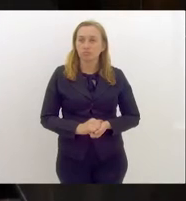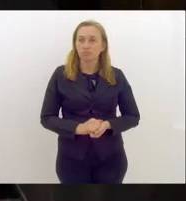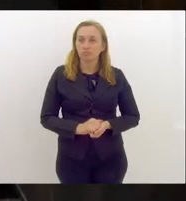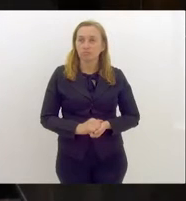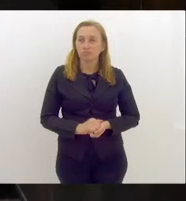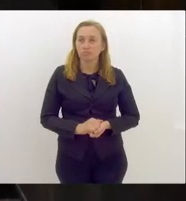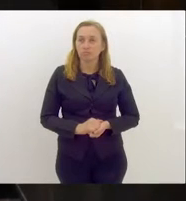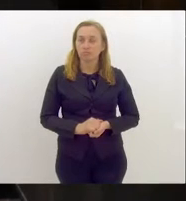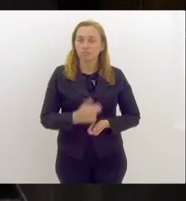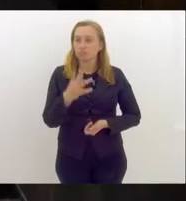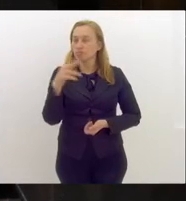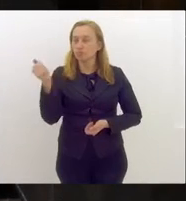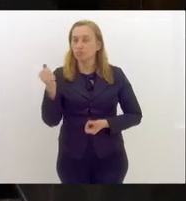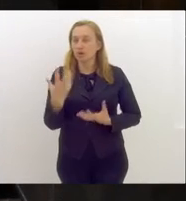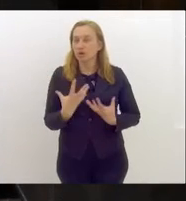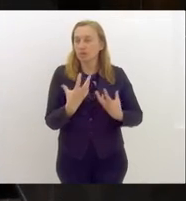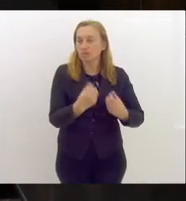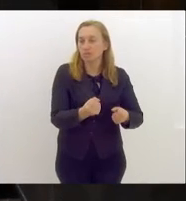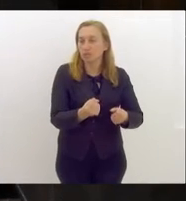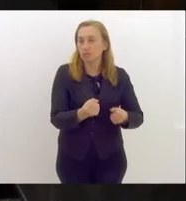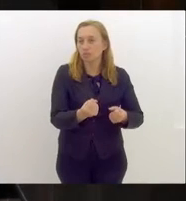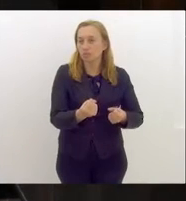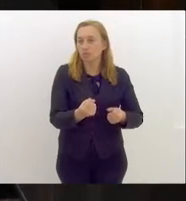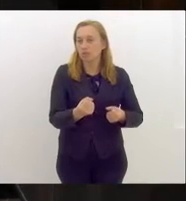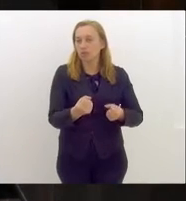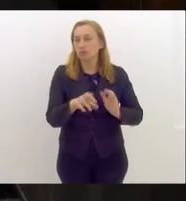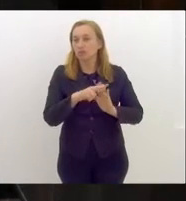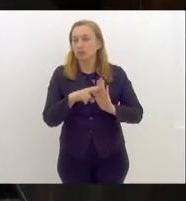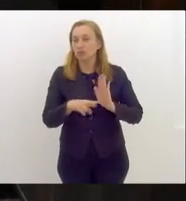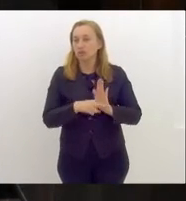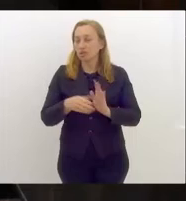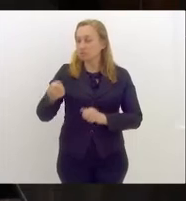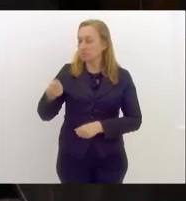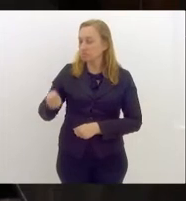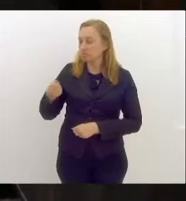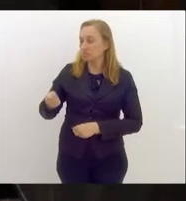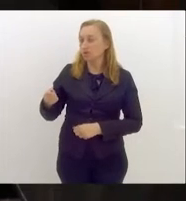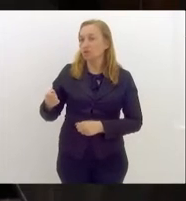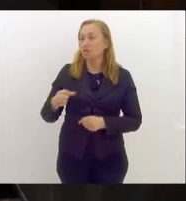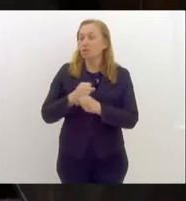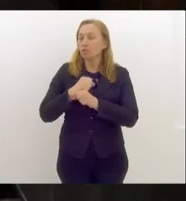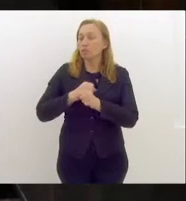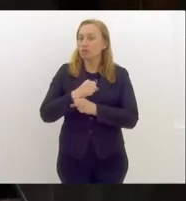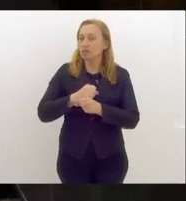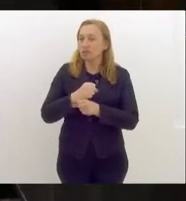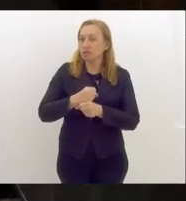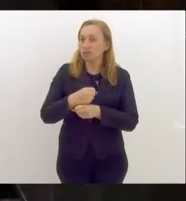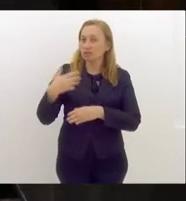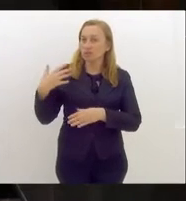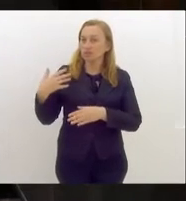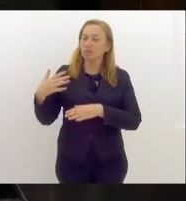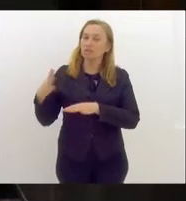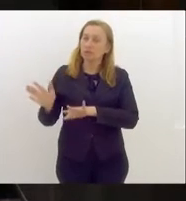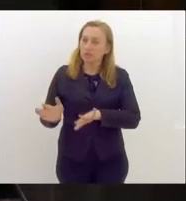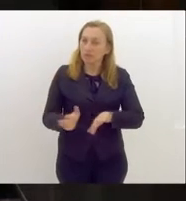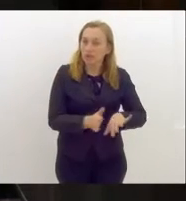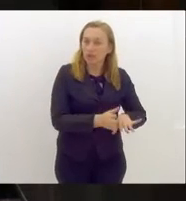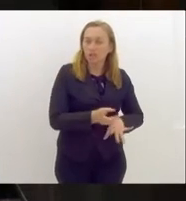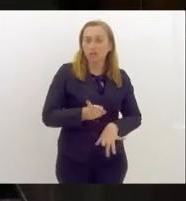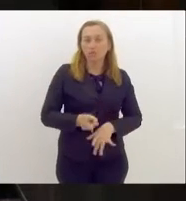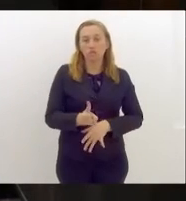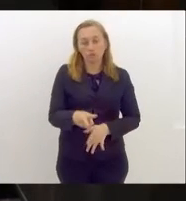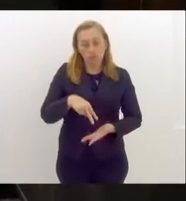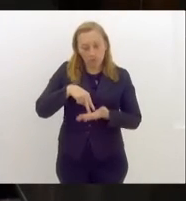regime autoritário e tanto é que os anos se passaram e continuam coerentes